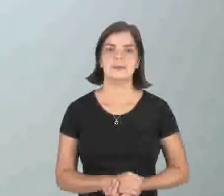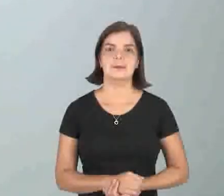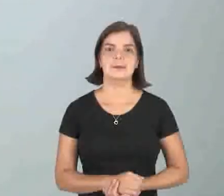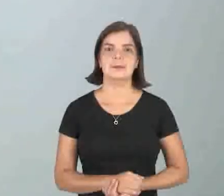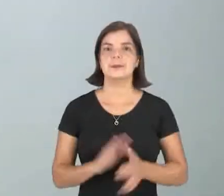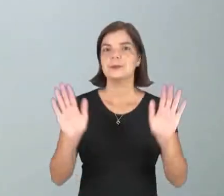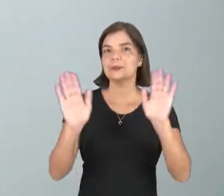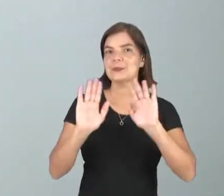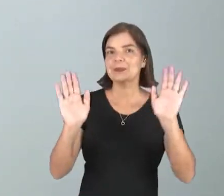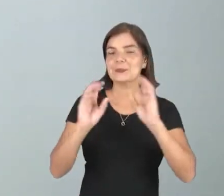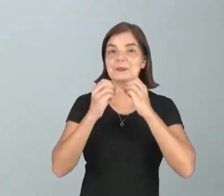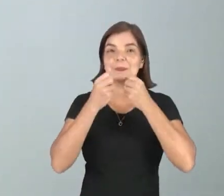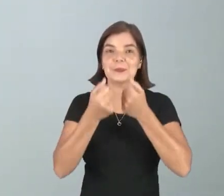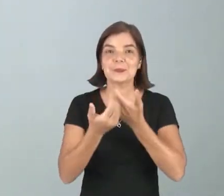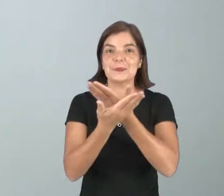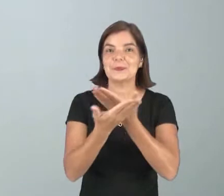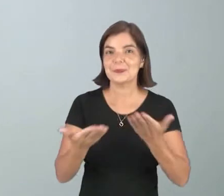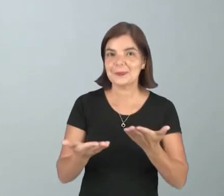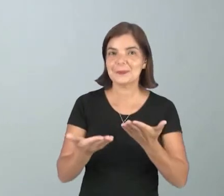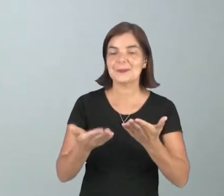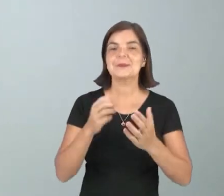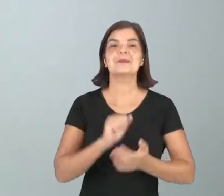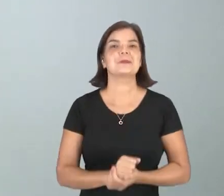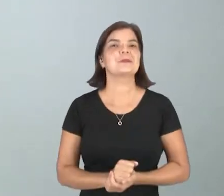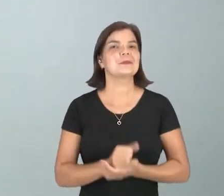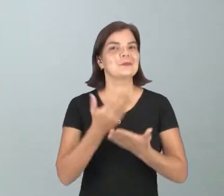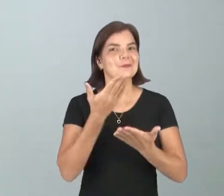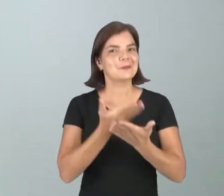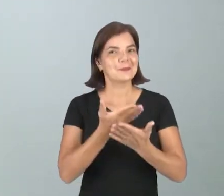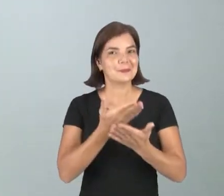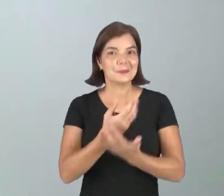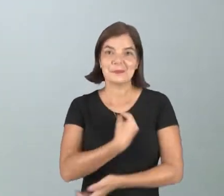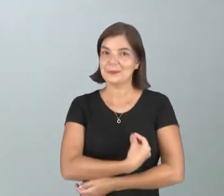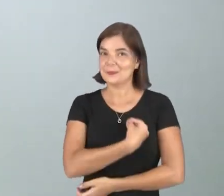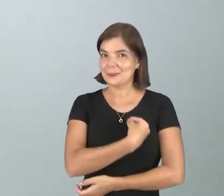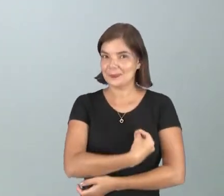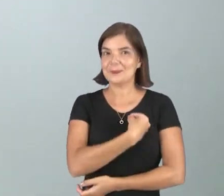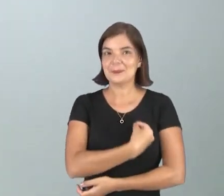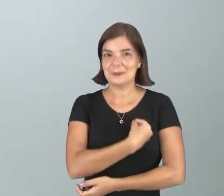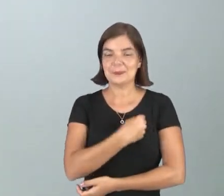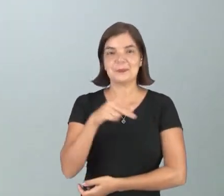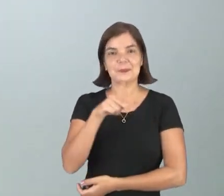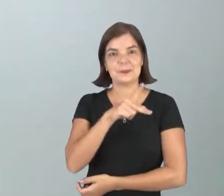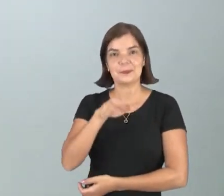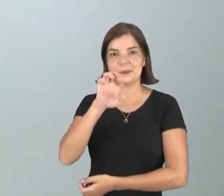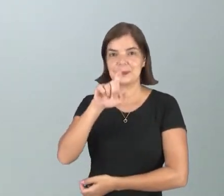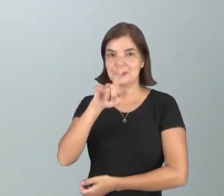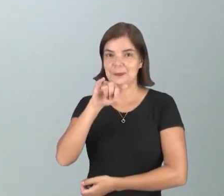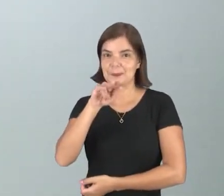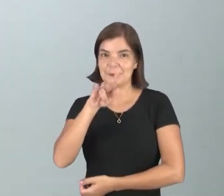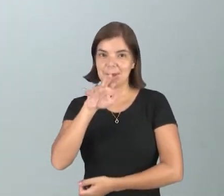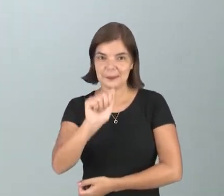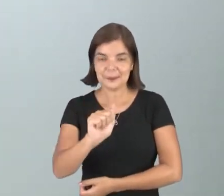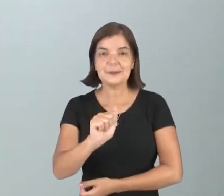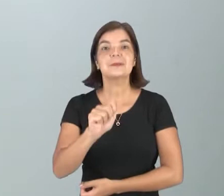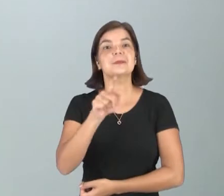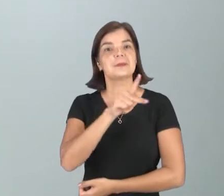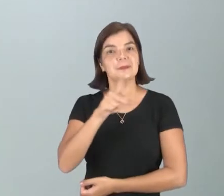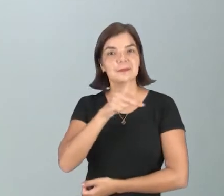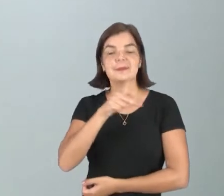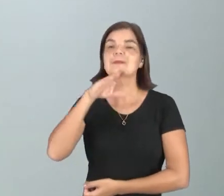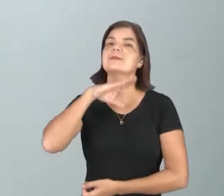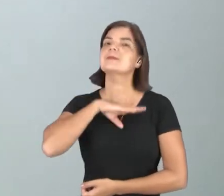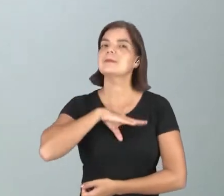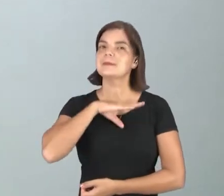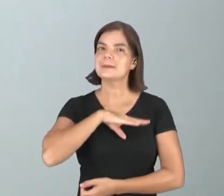Olá tudo bem com vocês mais uma vez estou aqui sou a professora e Lívia Soares Sou professora de